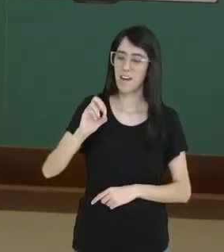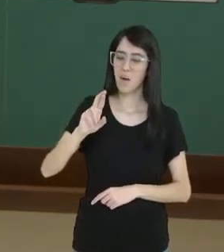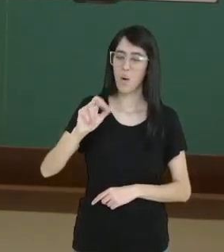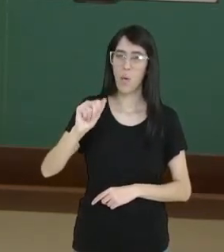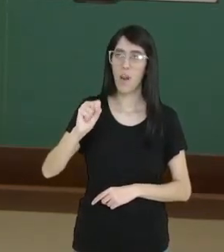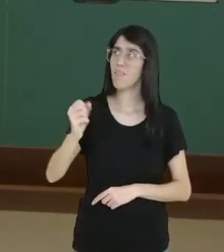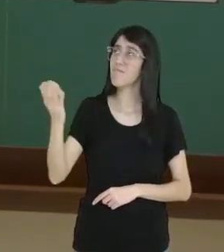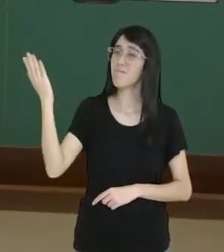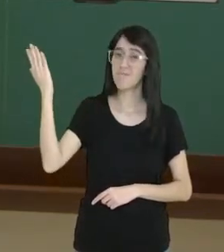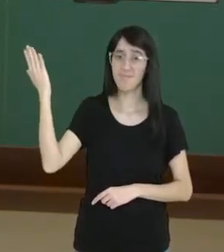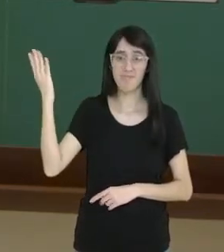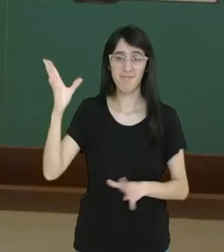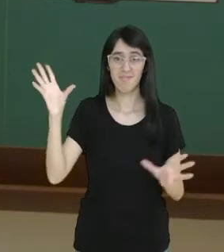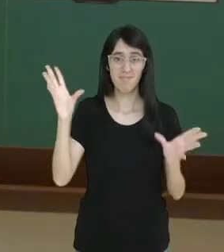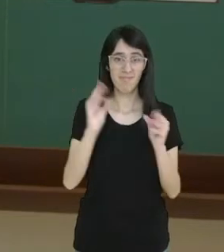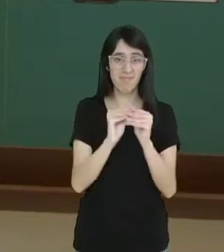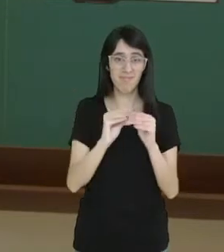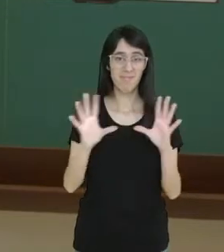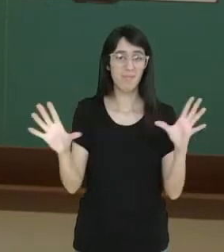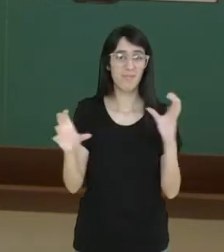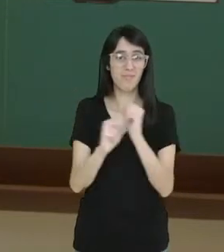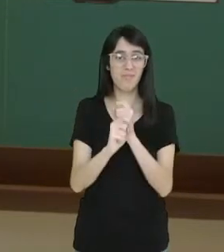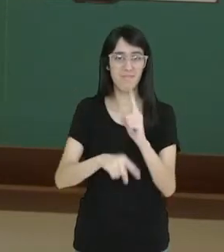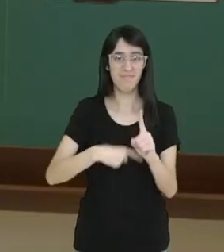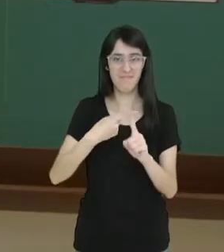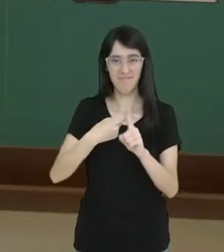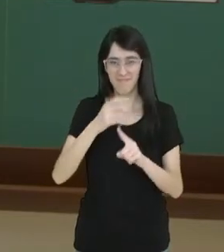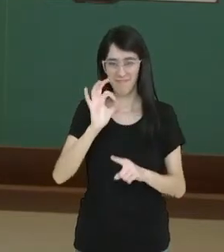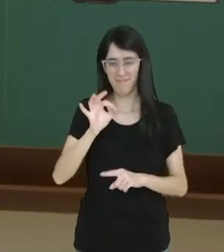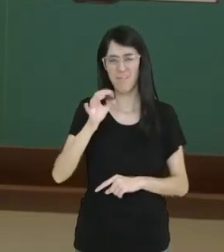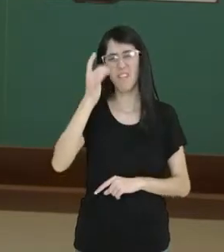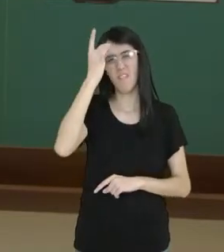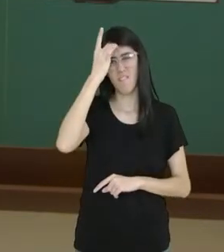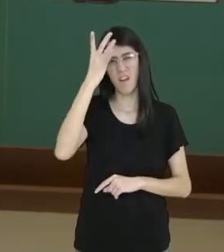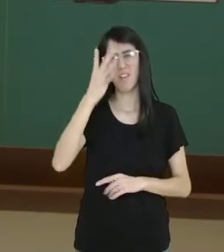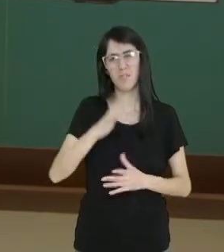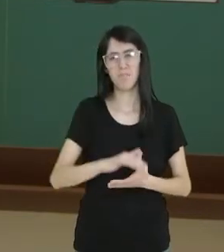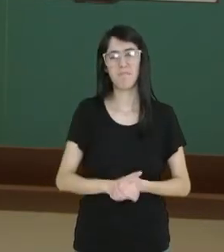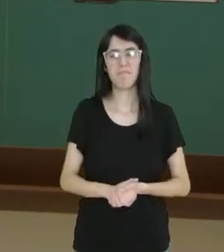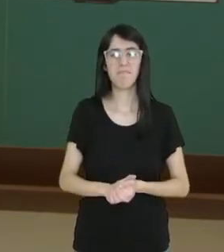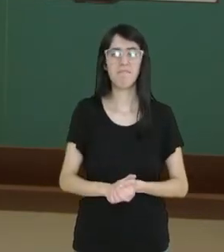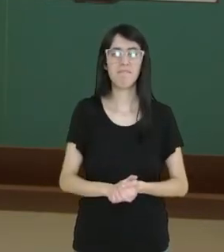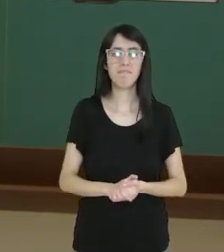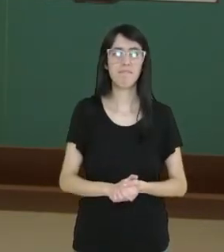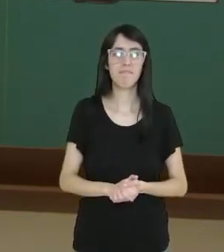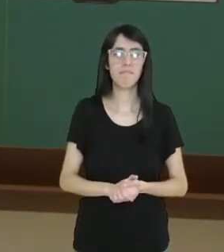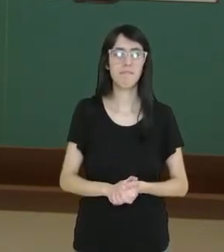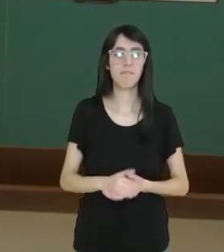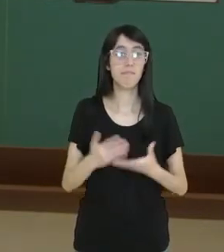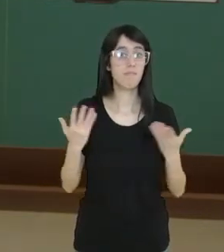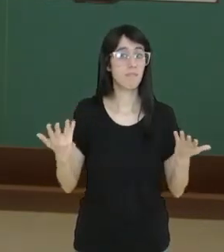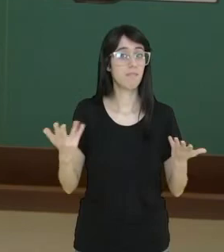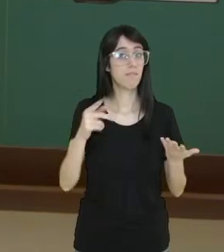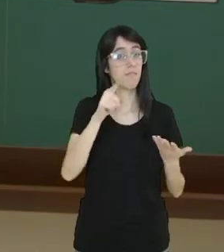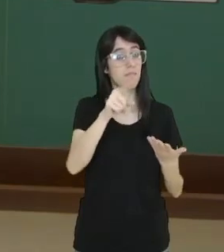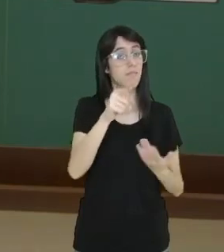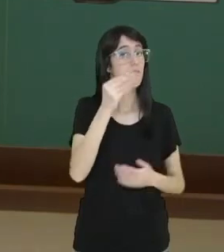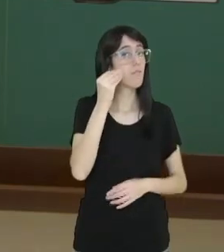duas relaçõezinhas ali, somando as duas. Fácil, né? Bem tranquilo. Então tá bom, olha lá, pra